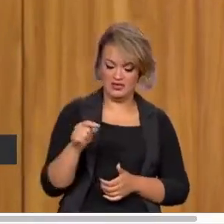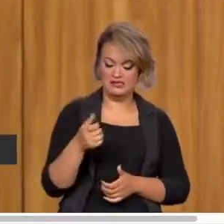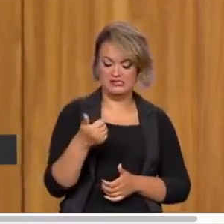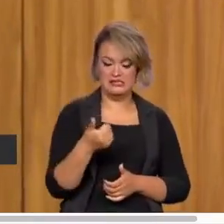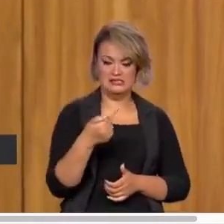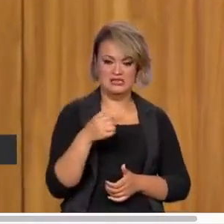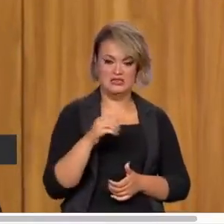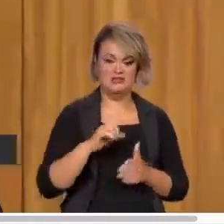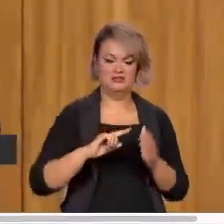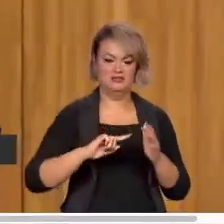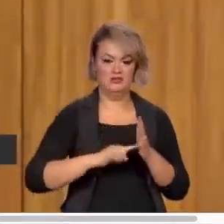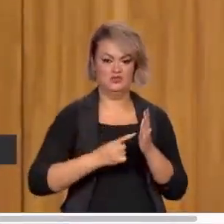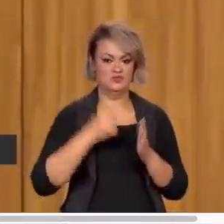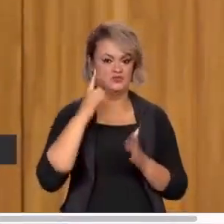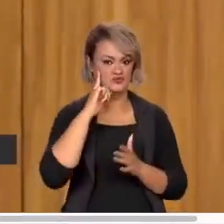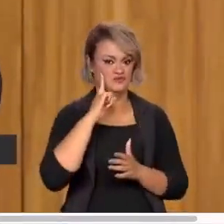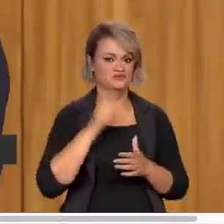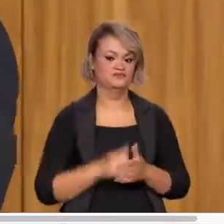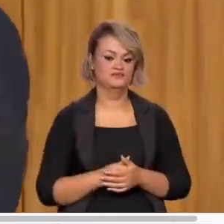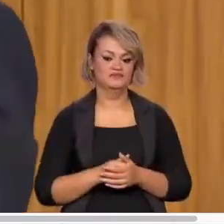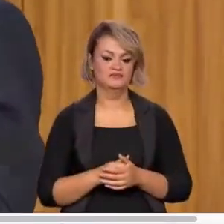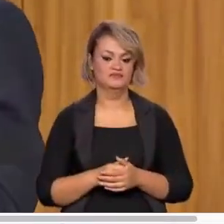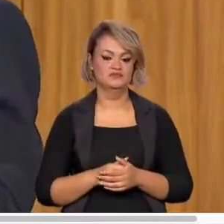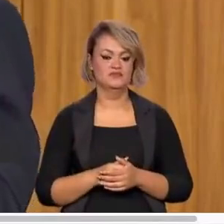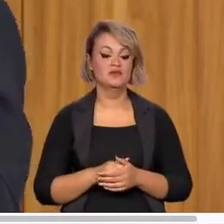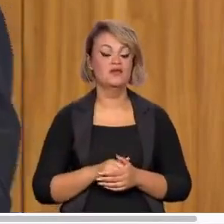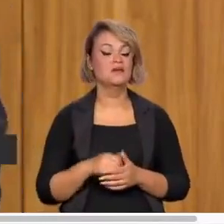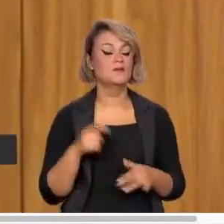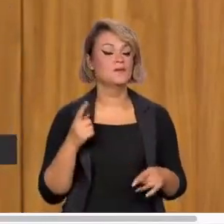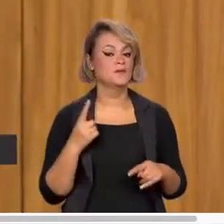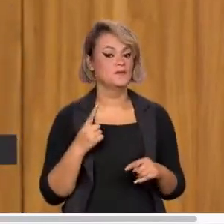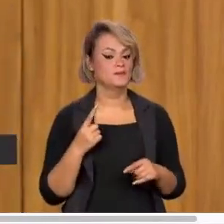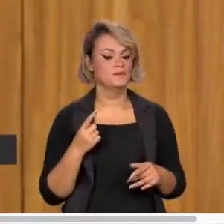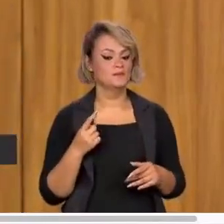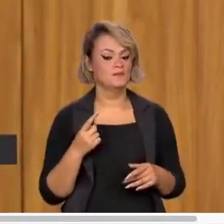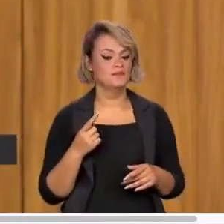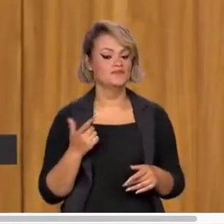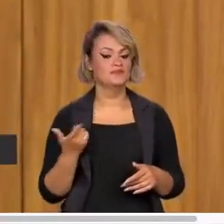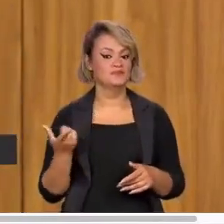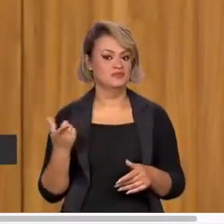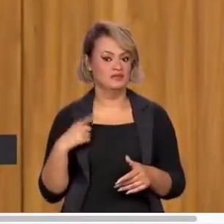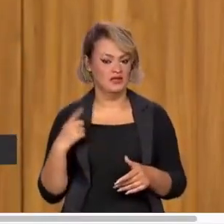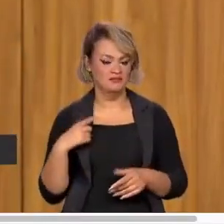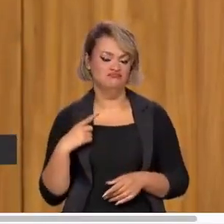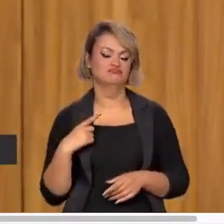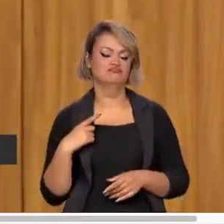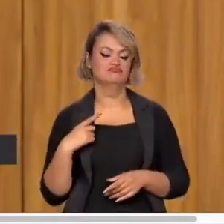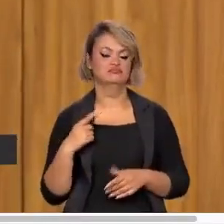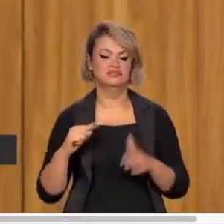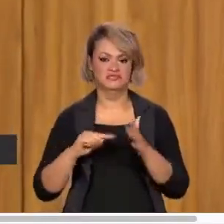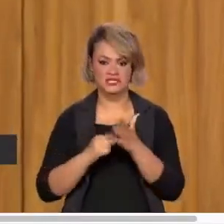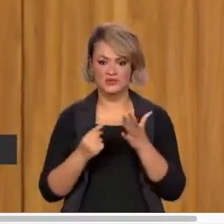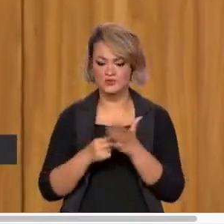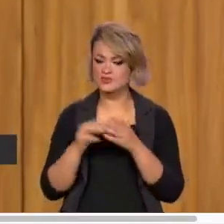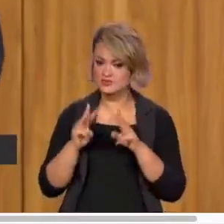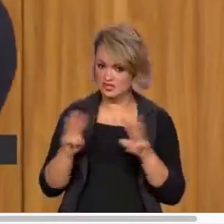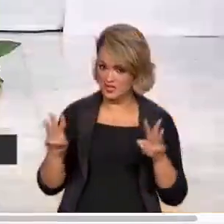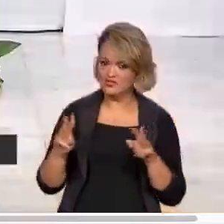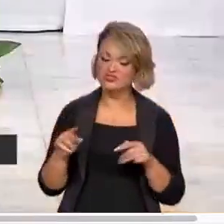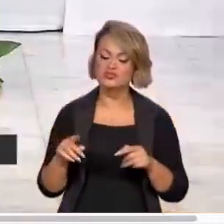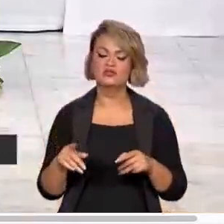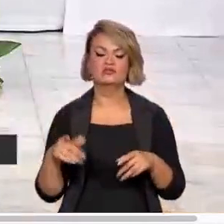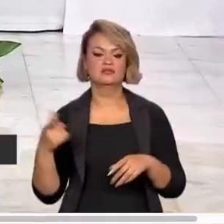170 denúncias por dia isso envolvendo também atenúncia do site